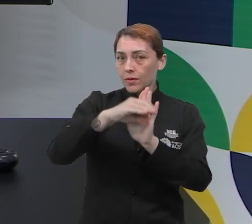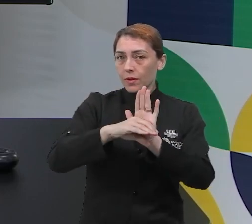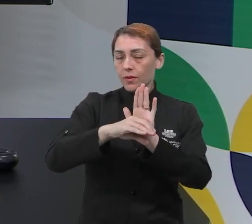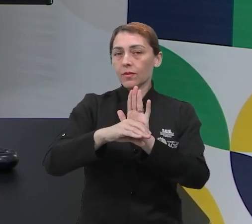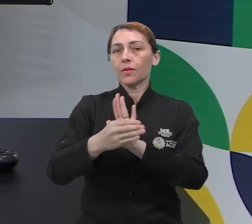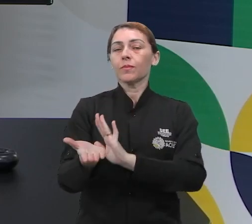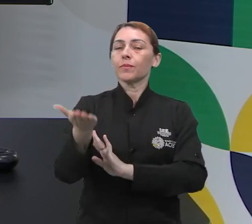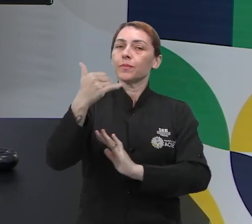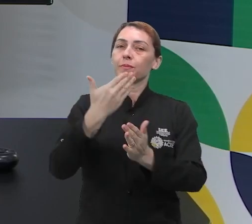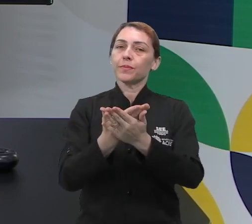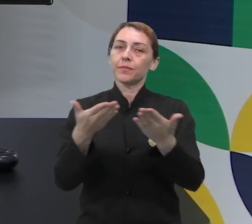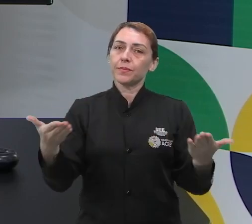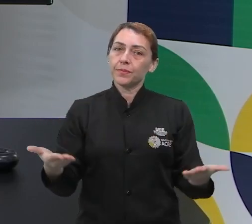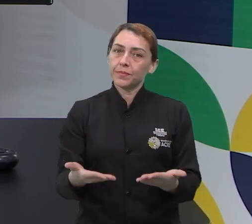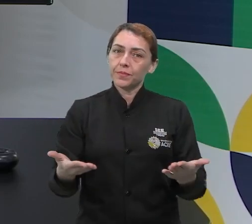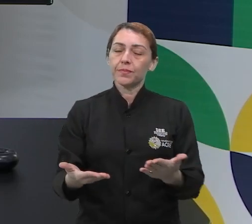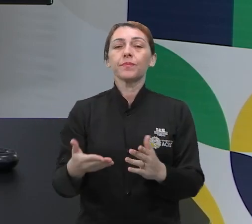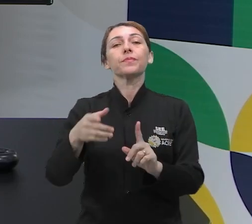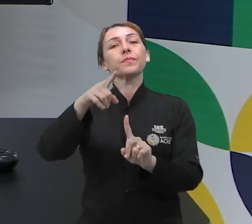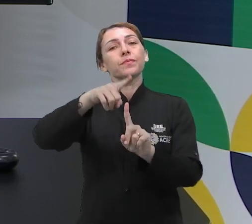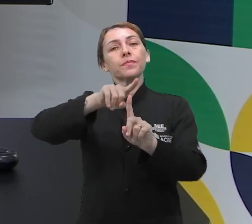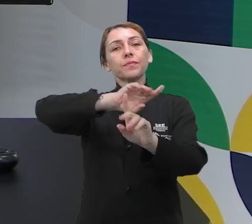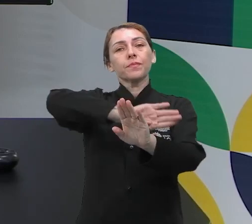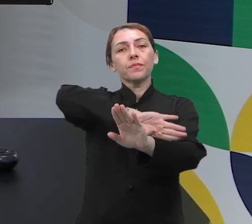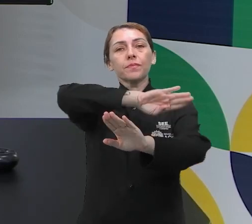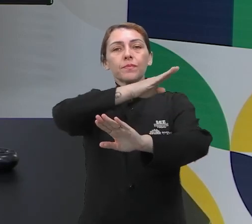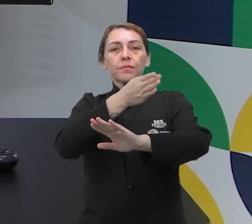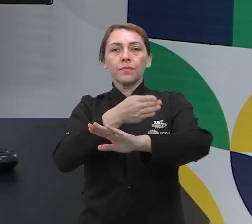vamos lá para a aula de hoje. Formas de relevo.